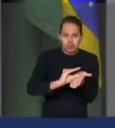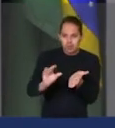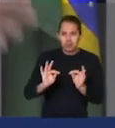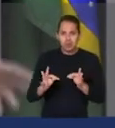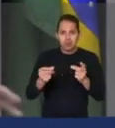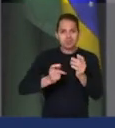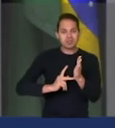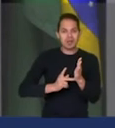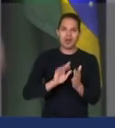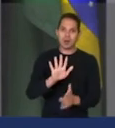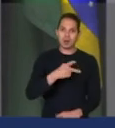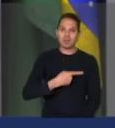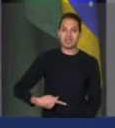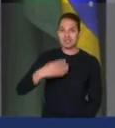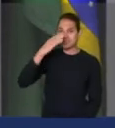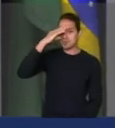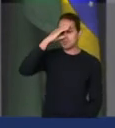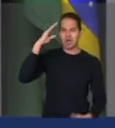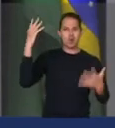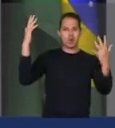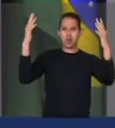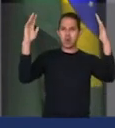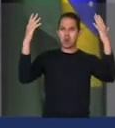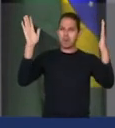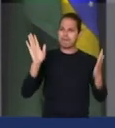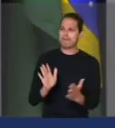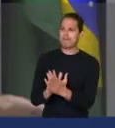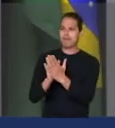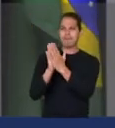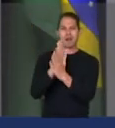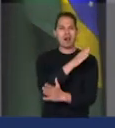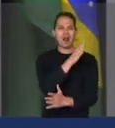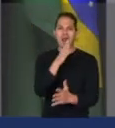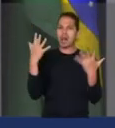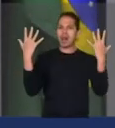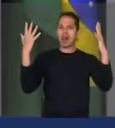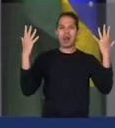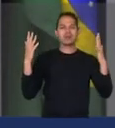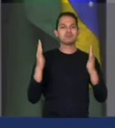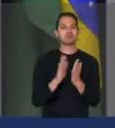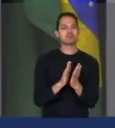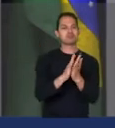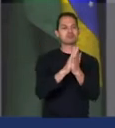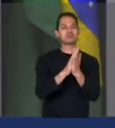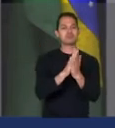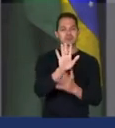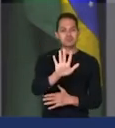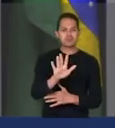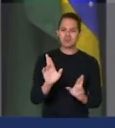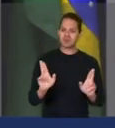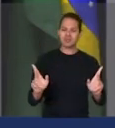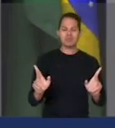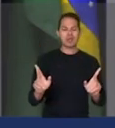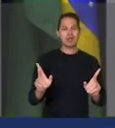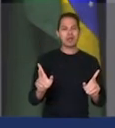E o presidente Bolsonaro sendo ovacionado por qualquer lugar que ele vá. E, obviamente, que todas essas